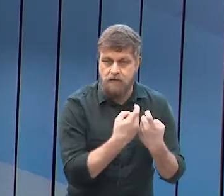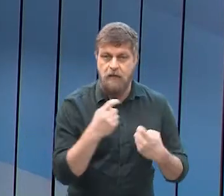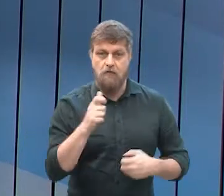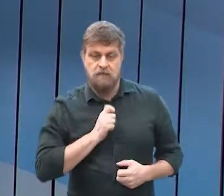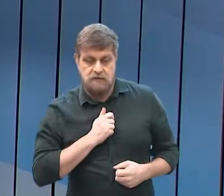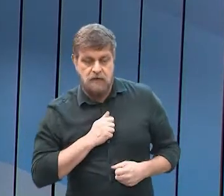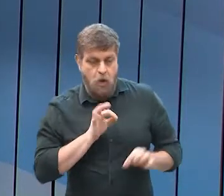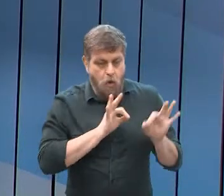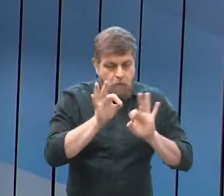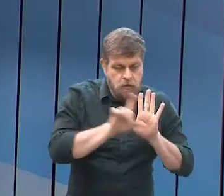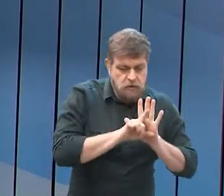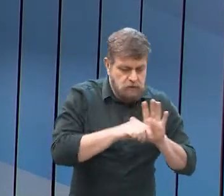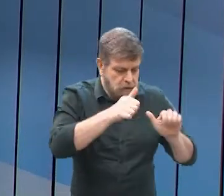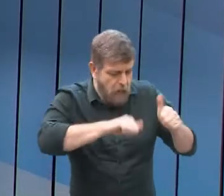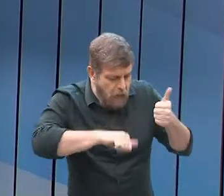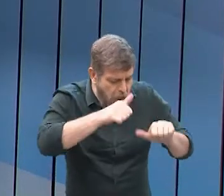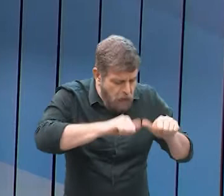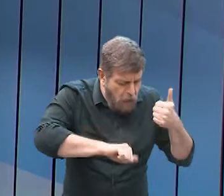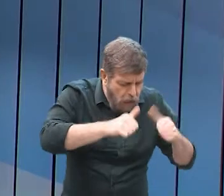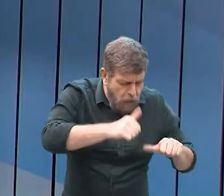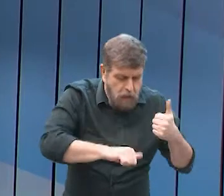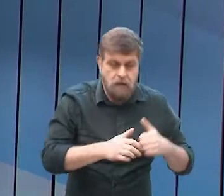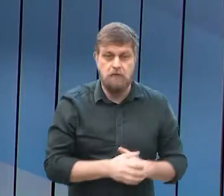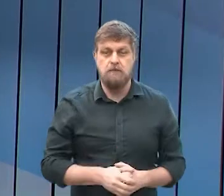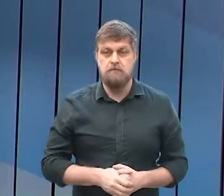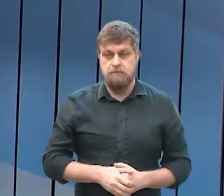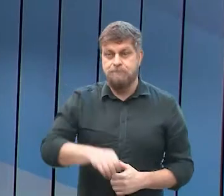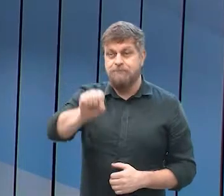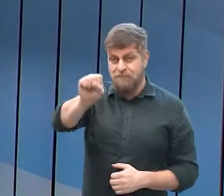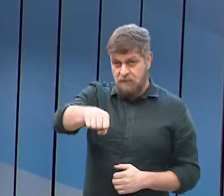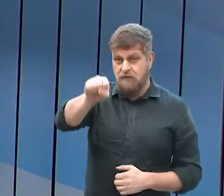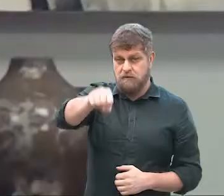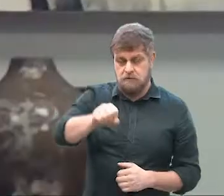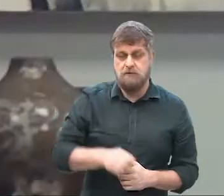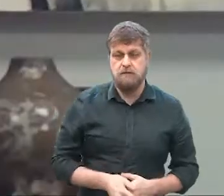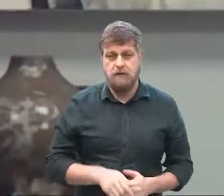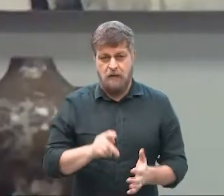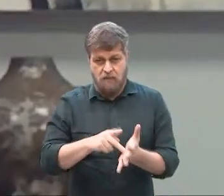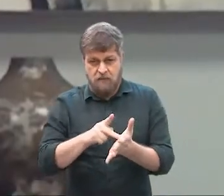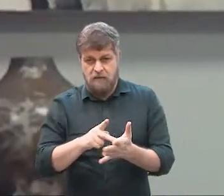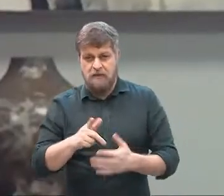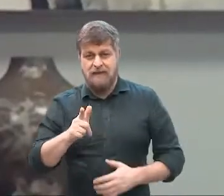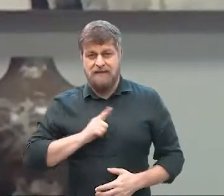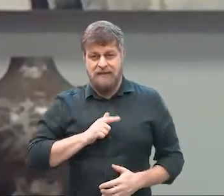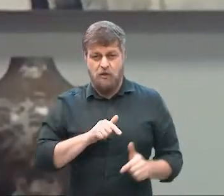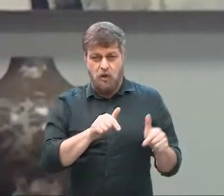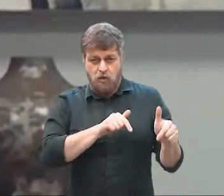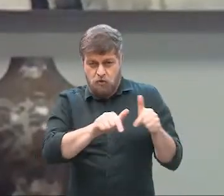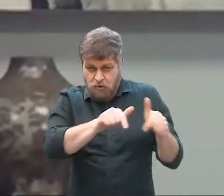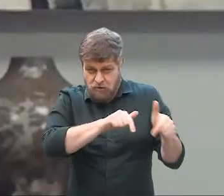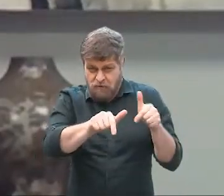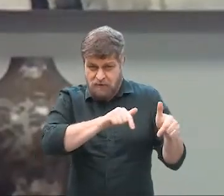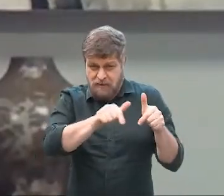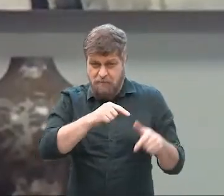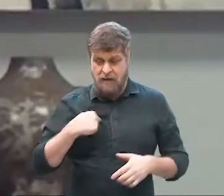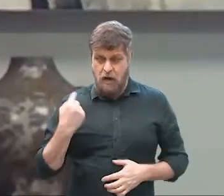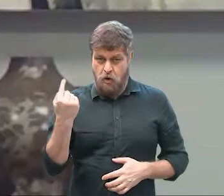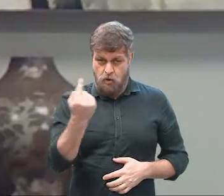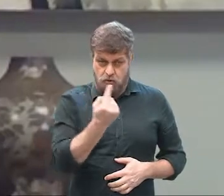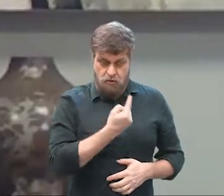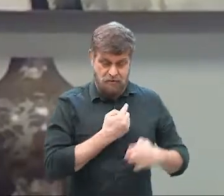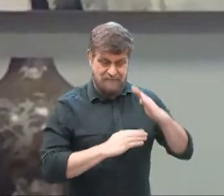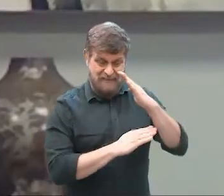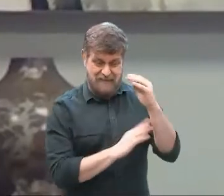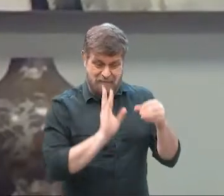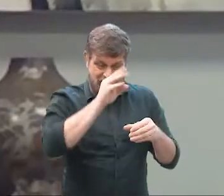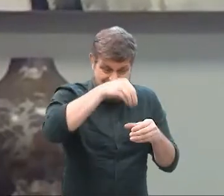os projetos com todas as discussões. Isso, você fala bem, e nós temos dentro do trabalho do interno da